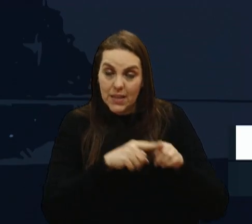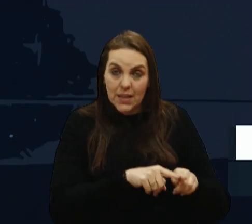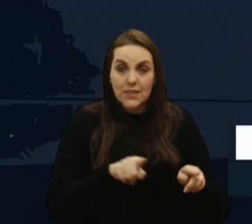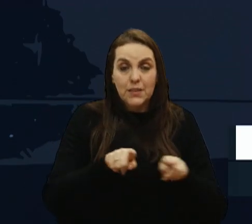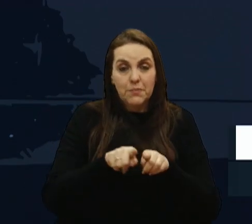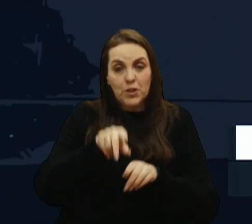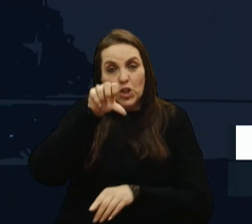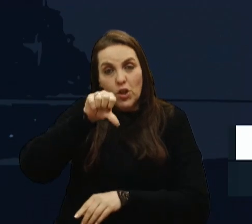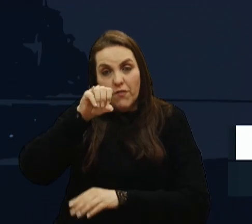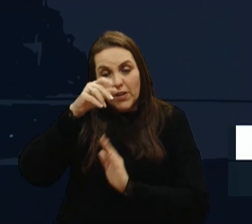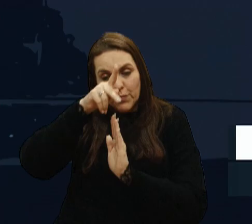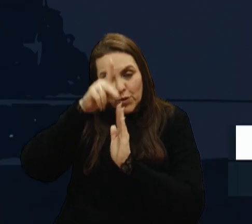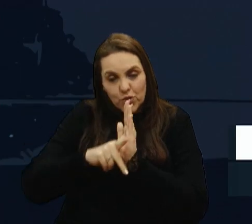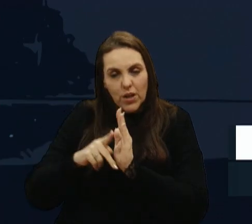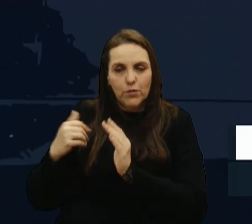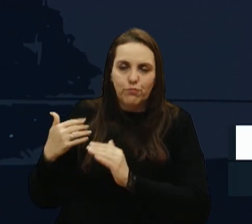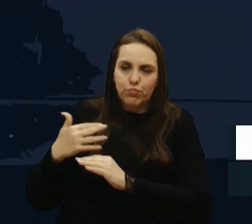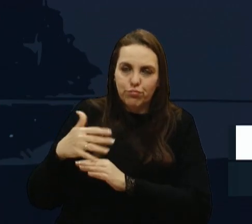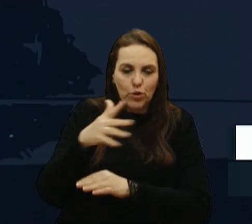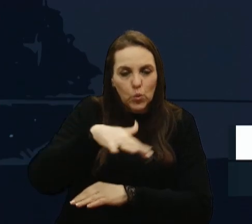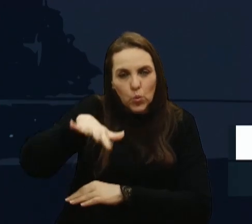90 projetos ao longo dessas casas.